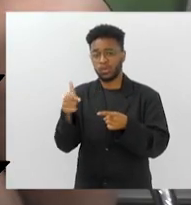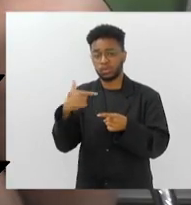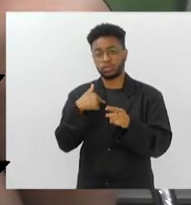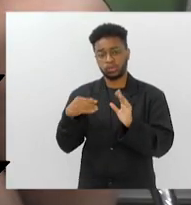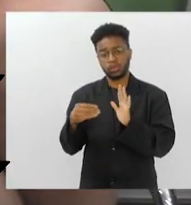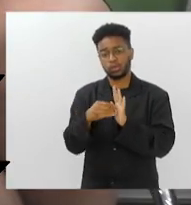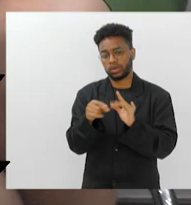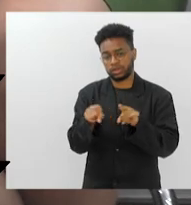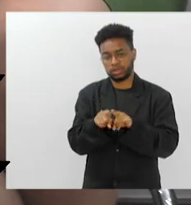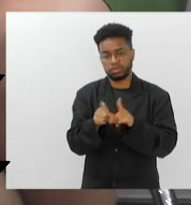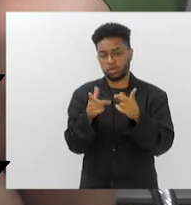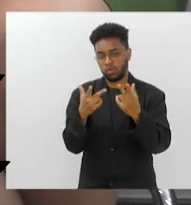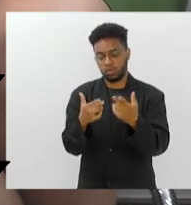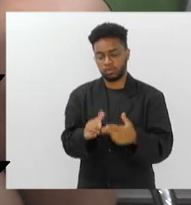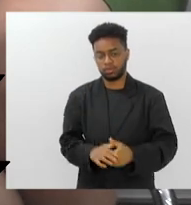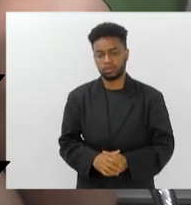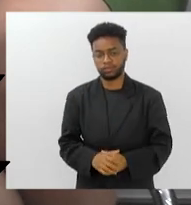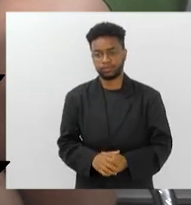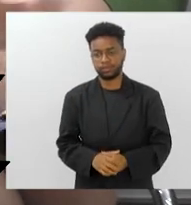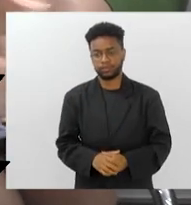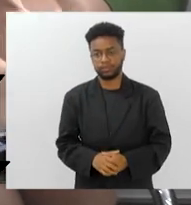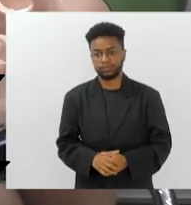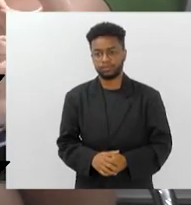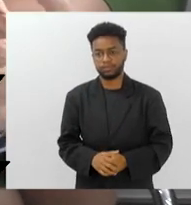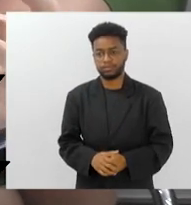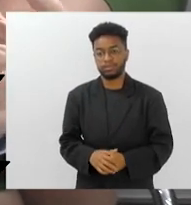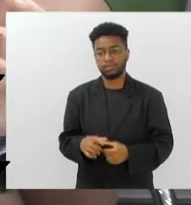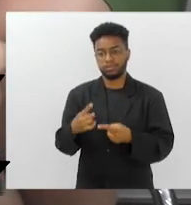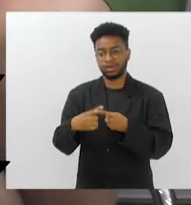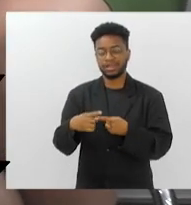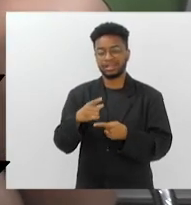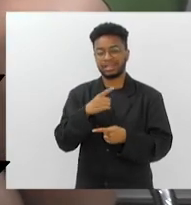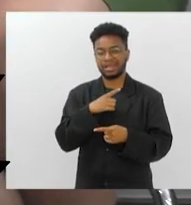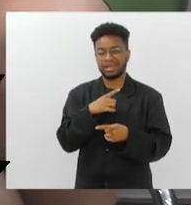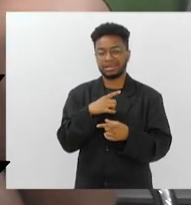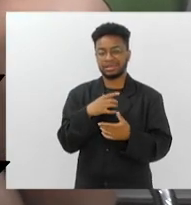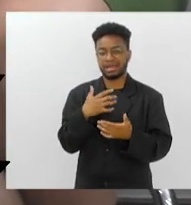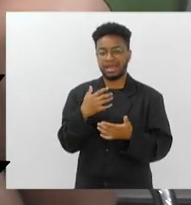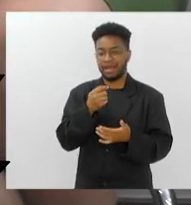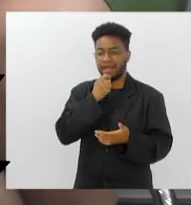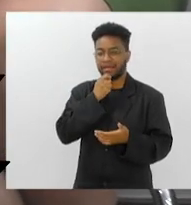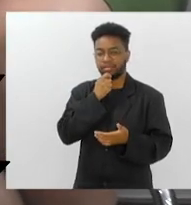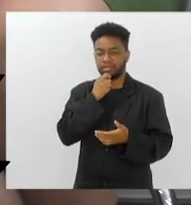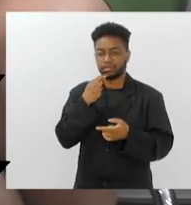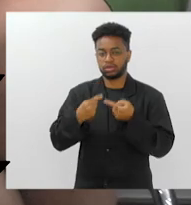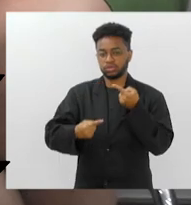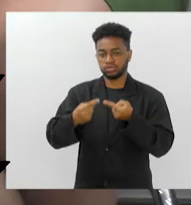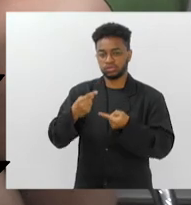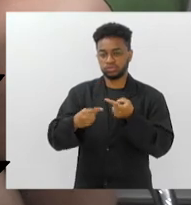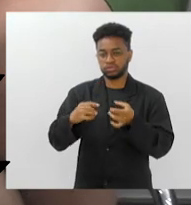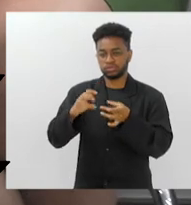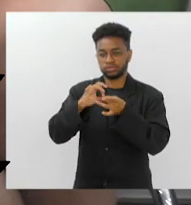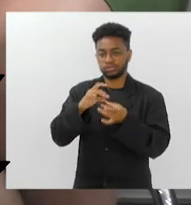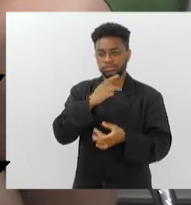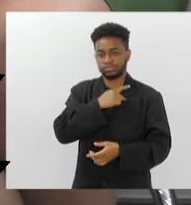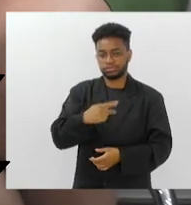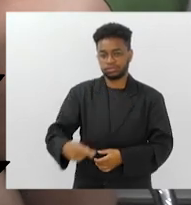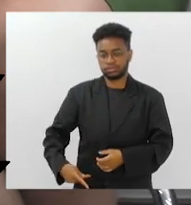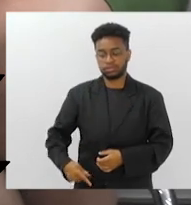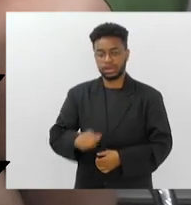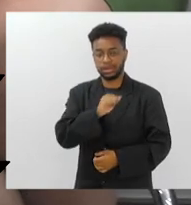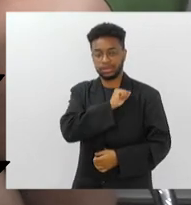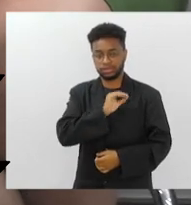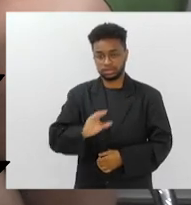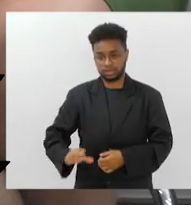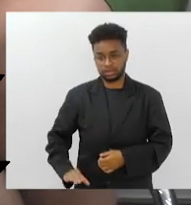judici cidade é que a gente ainda tem um ranço aqui da discussão com com o presidente da Casa André